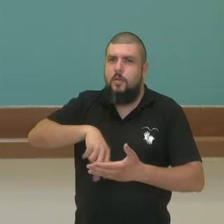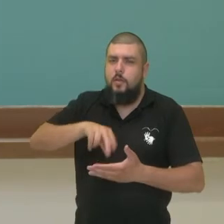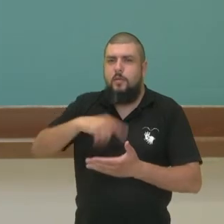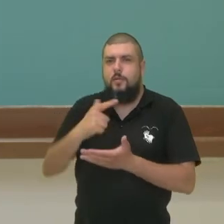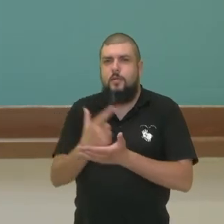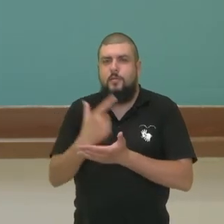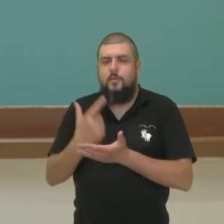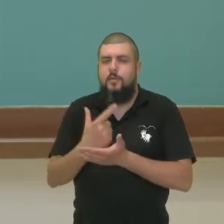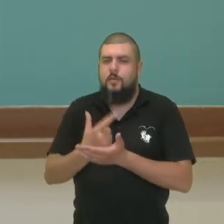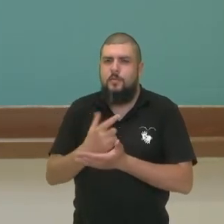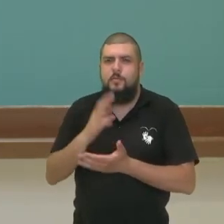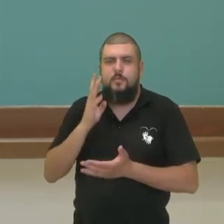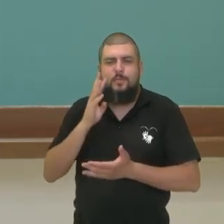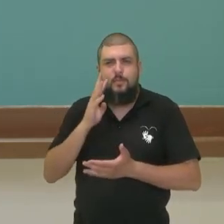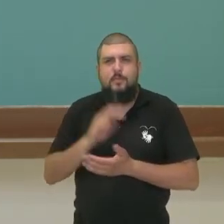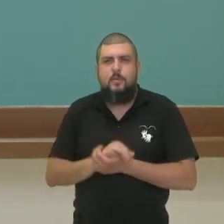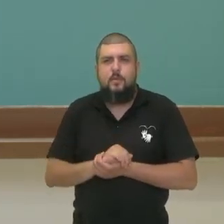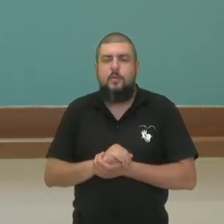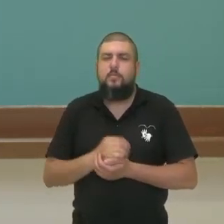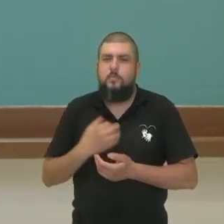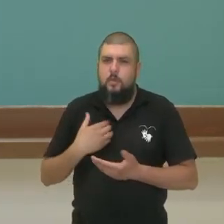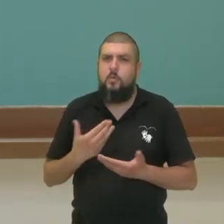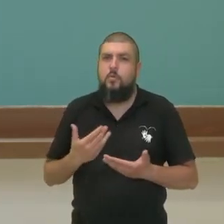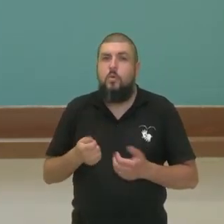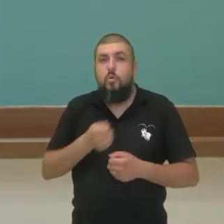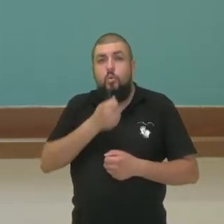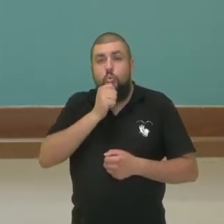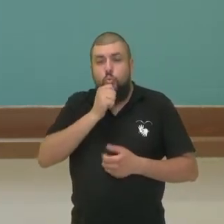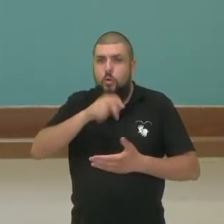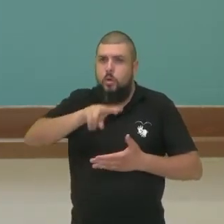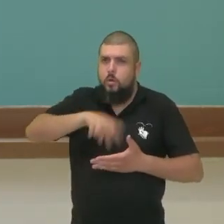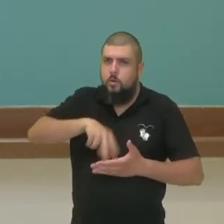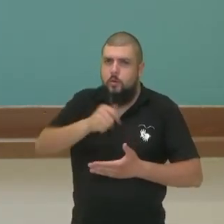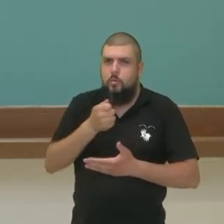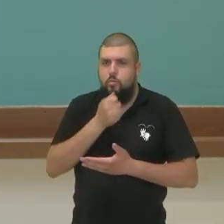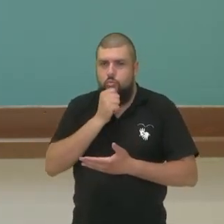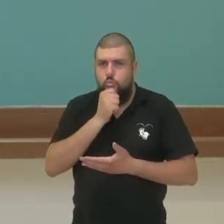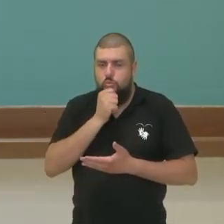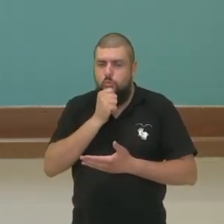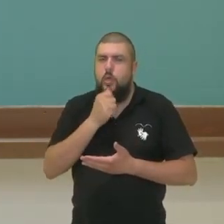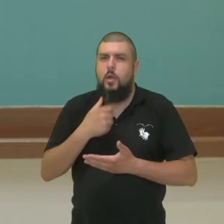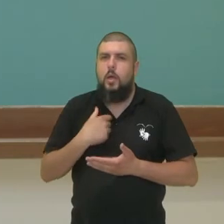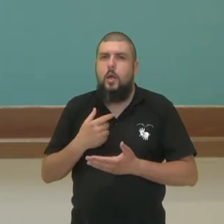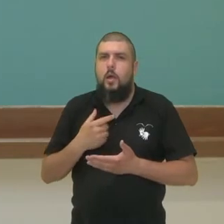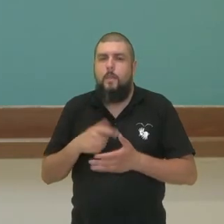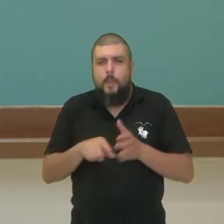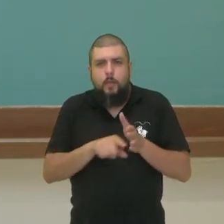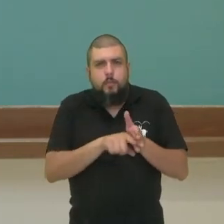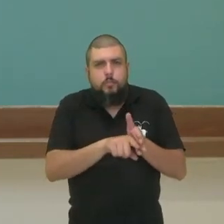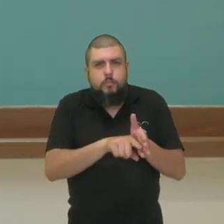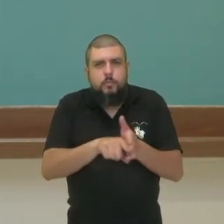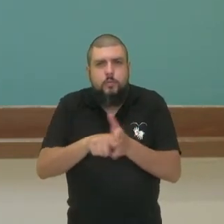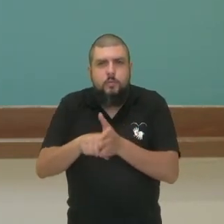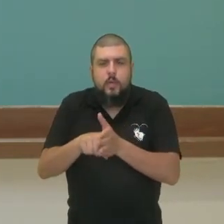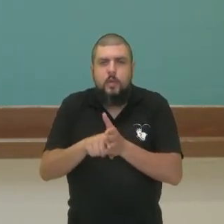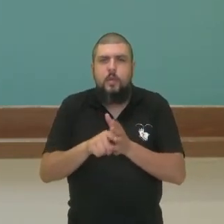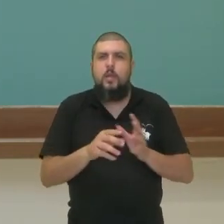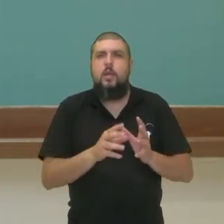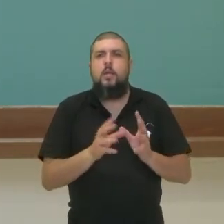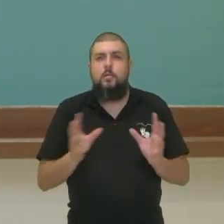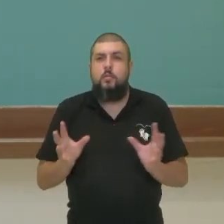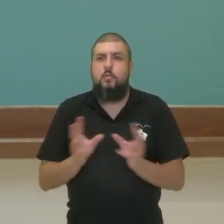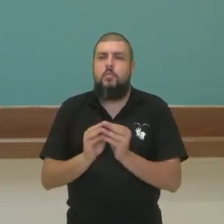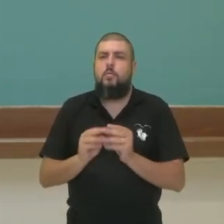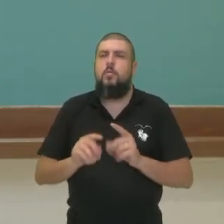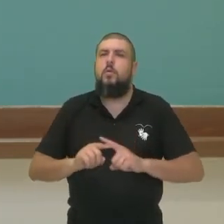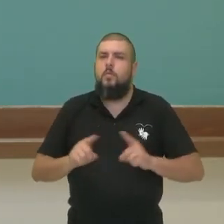Preto. Eu ainda não li esta obra. Eu busquei trechos dela, li apenas trechos, mas eu ainda vou